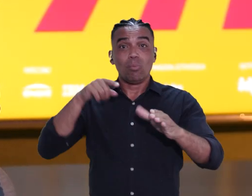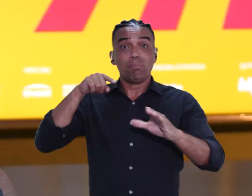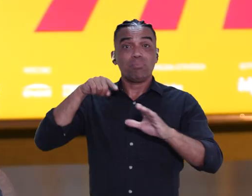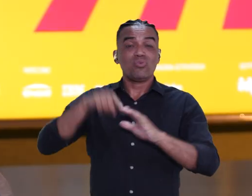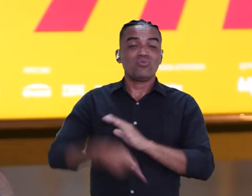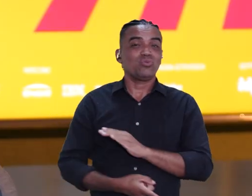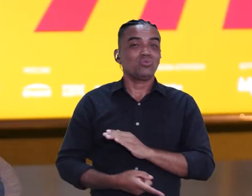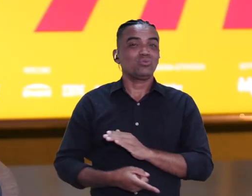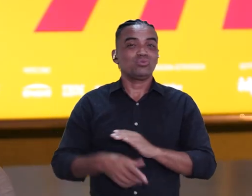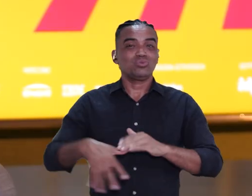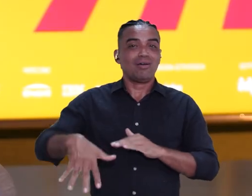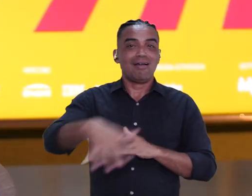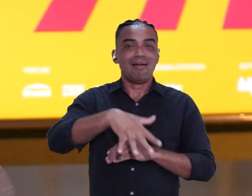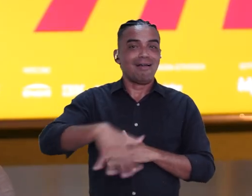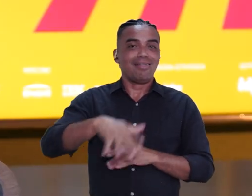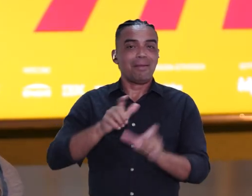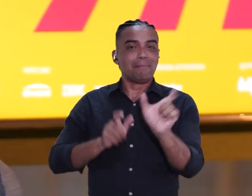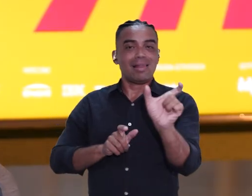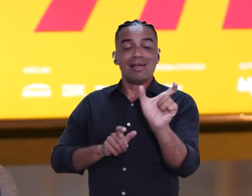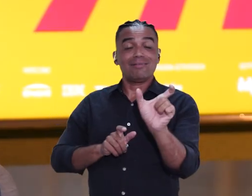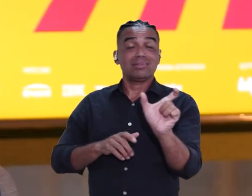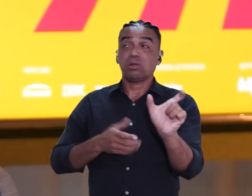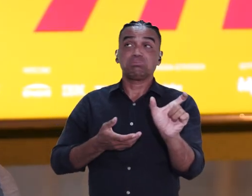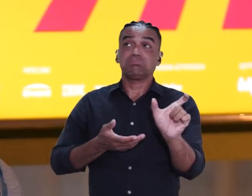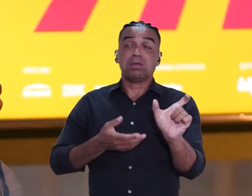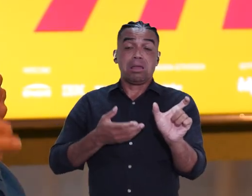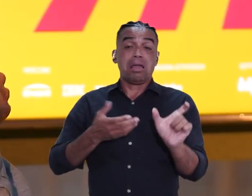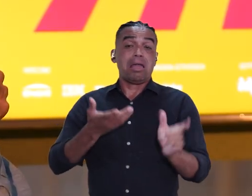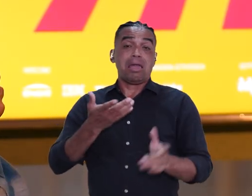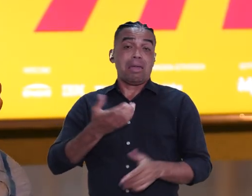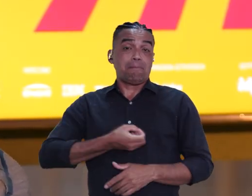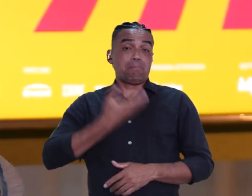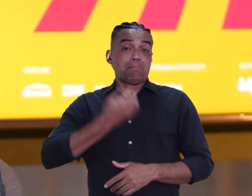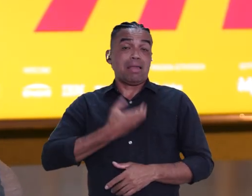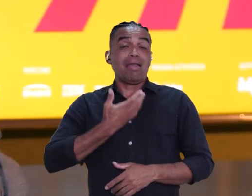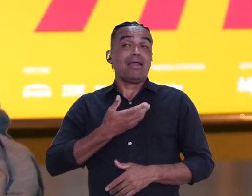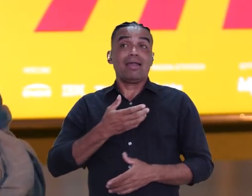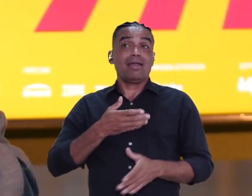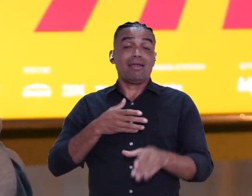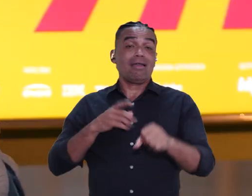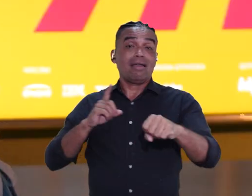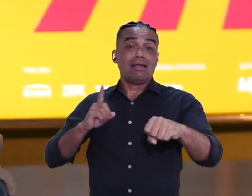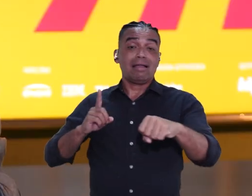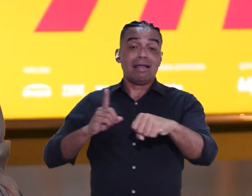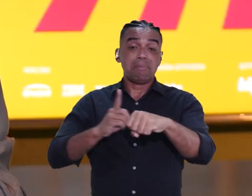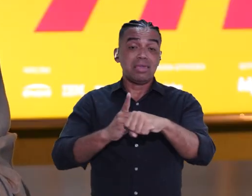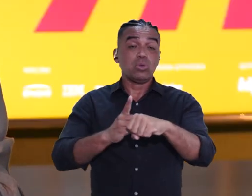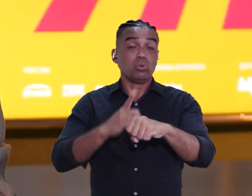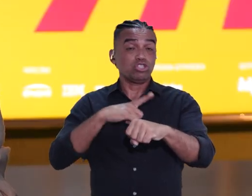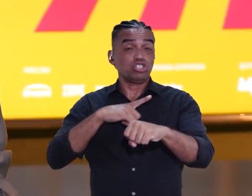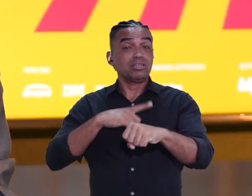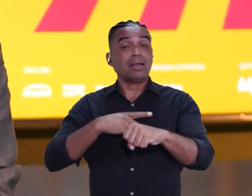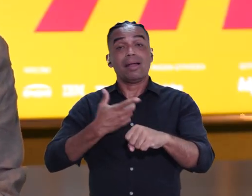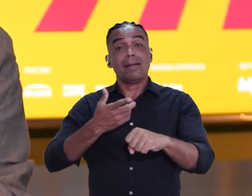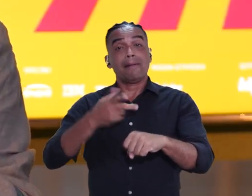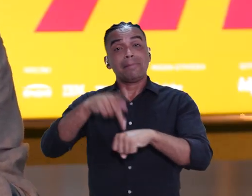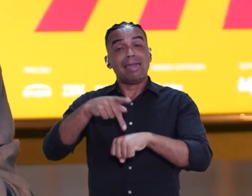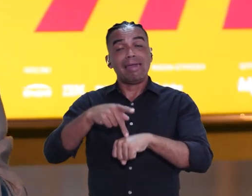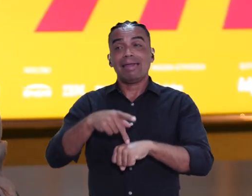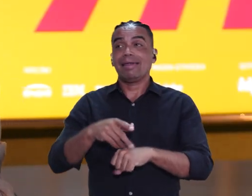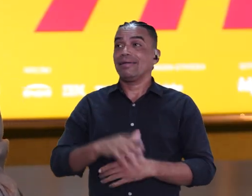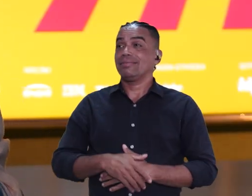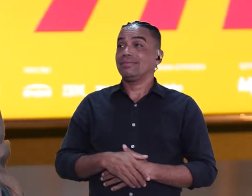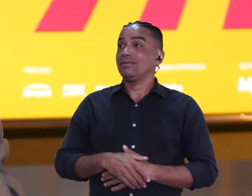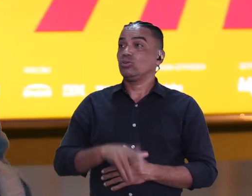das palavras. Por isso que não basta o poema dizer, no meio do caminho tinha uma pedra. Nunca me esquecerei desse acontecimento na vida